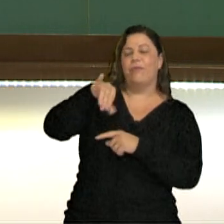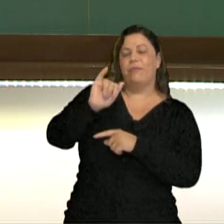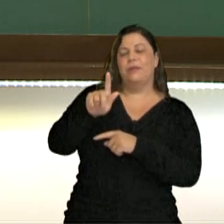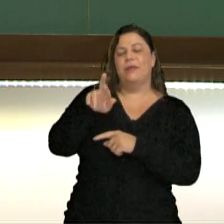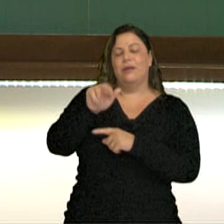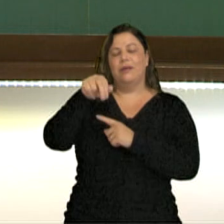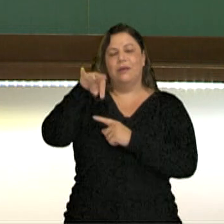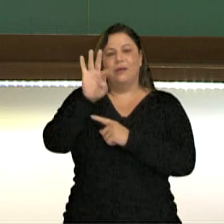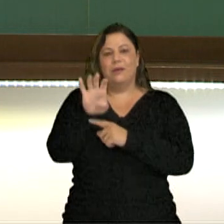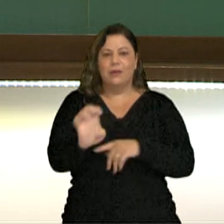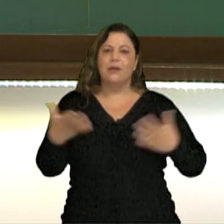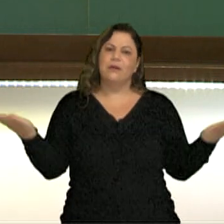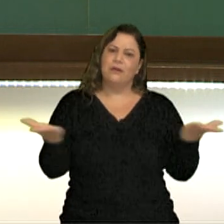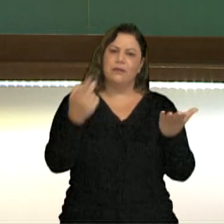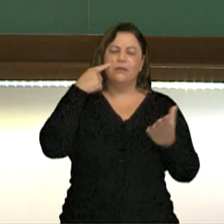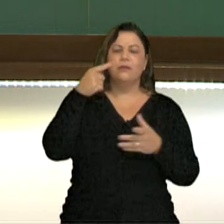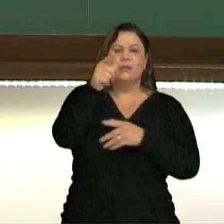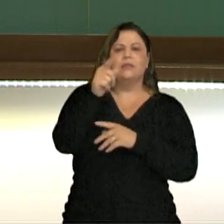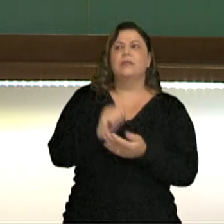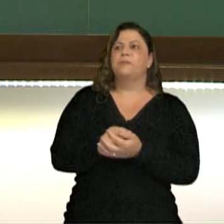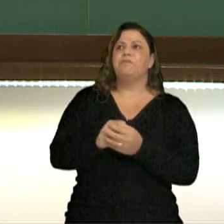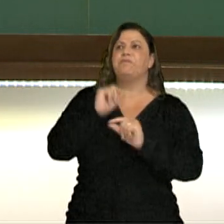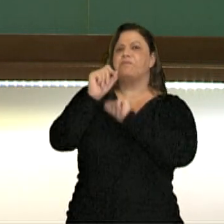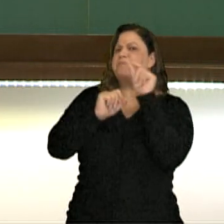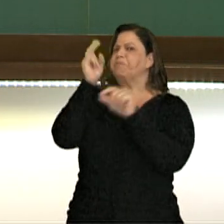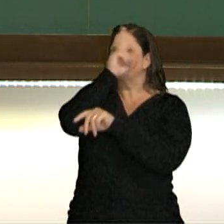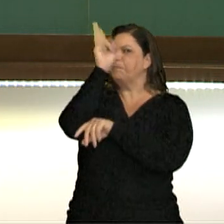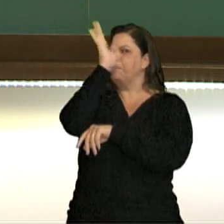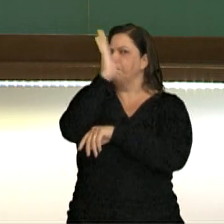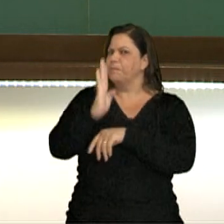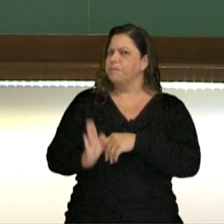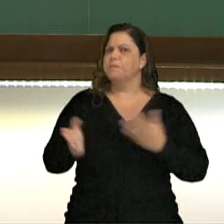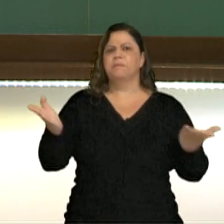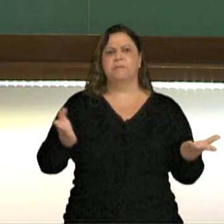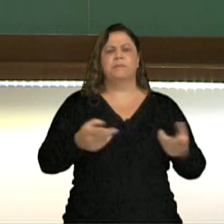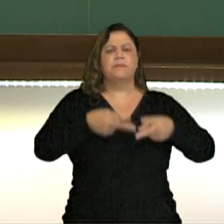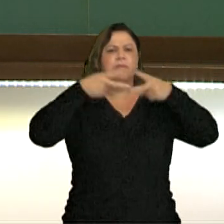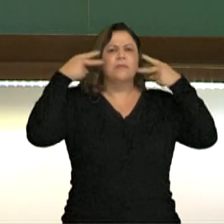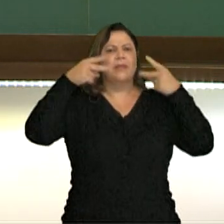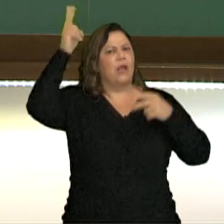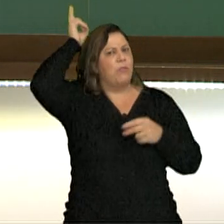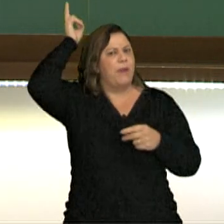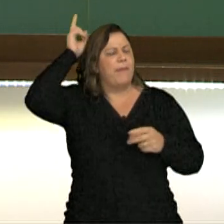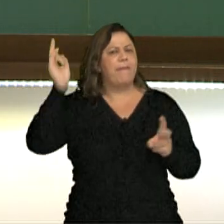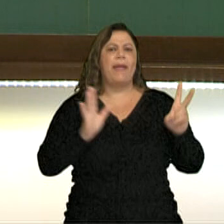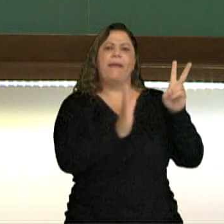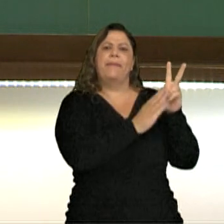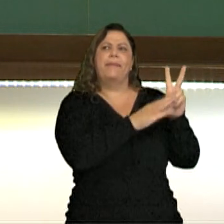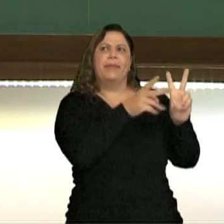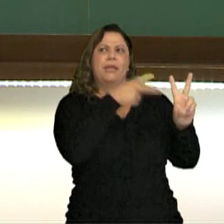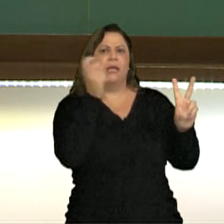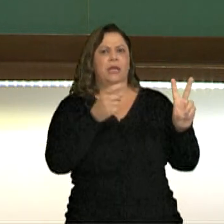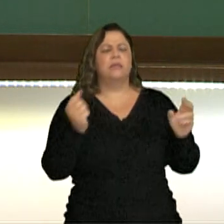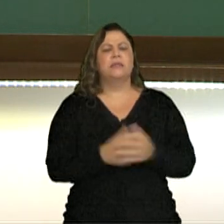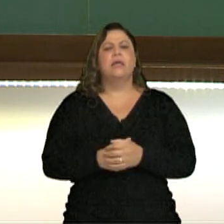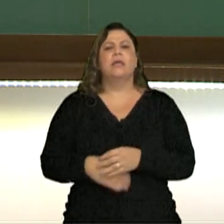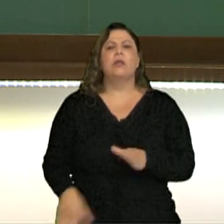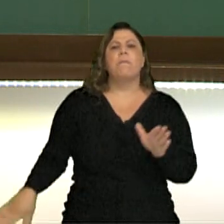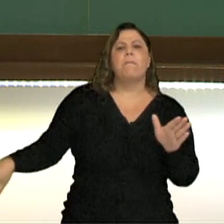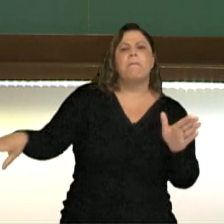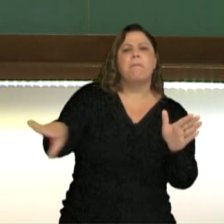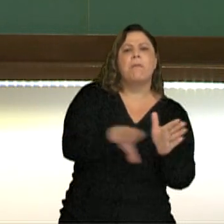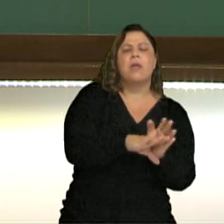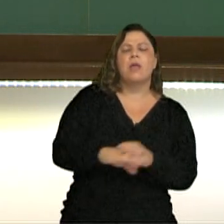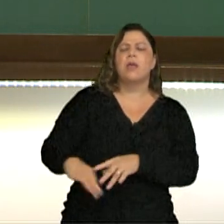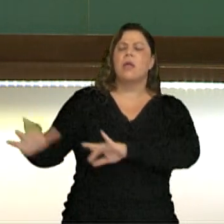no fator histórico. Lembra que o Brasil, existiam aqui os indígenas, aí começou a chegar a imigração ao